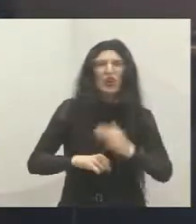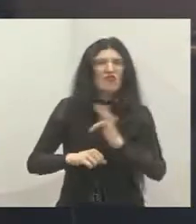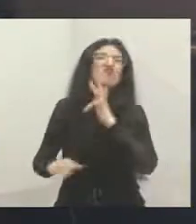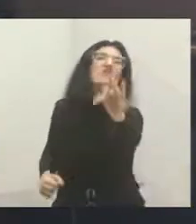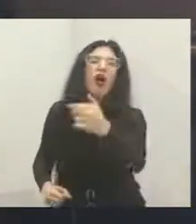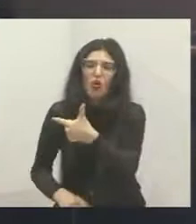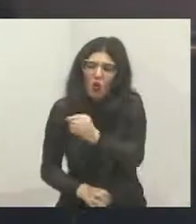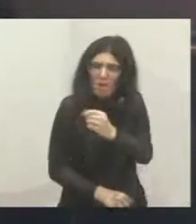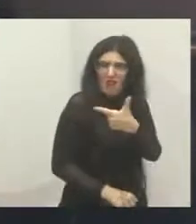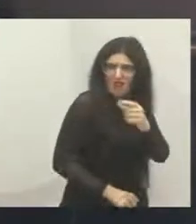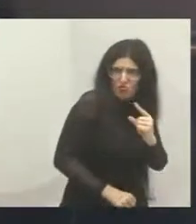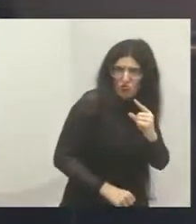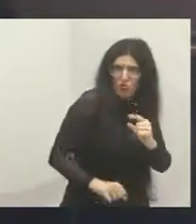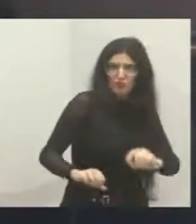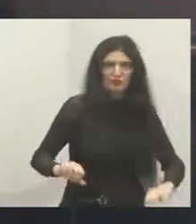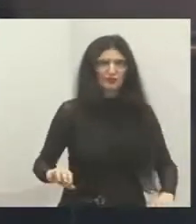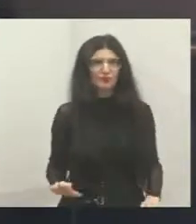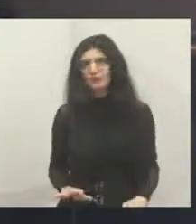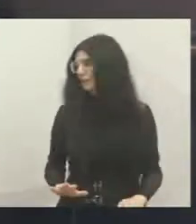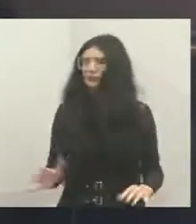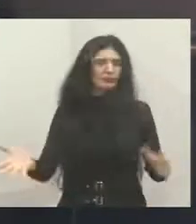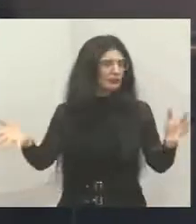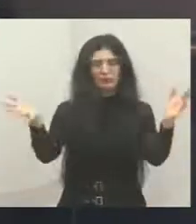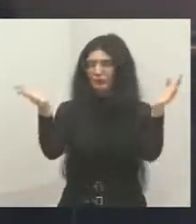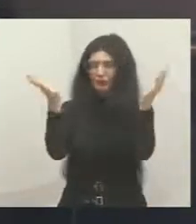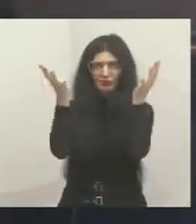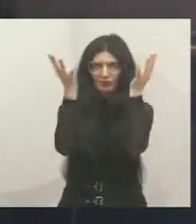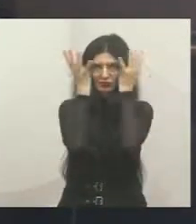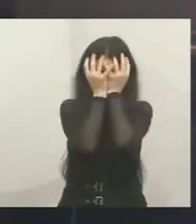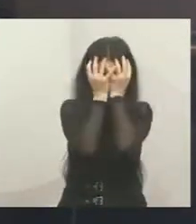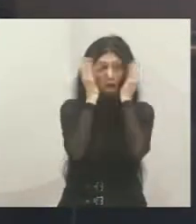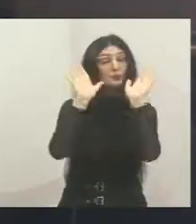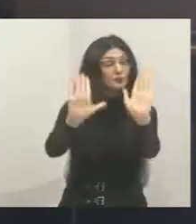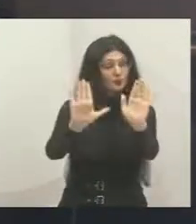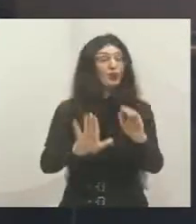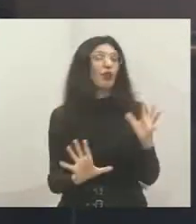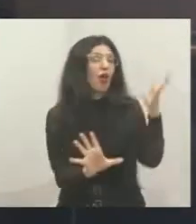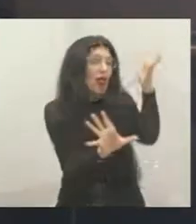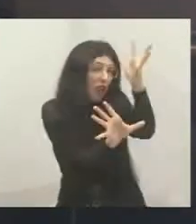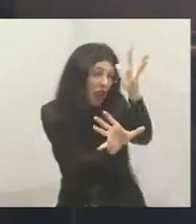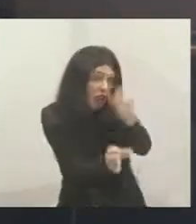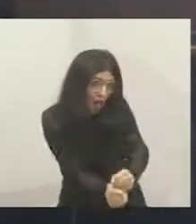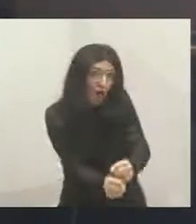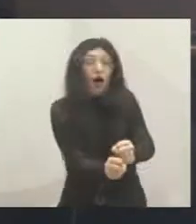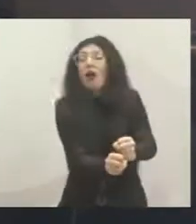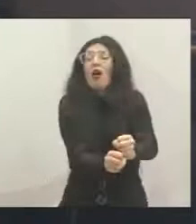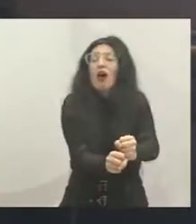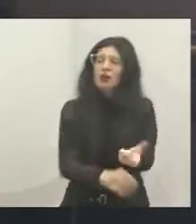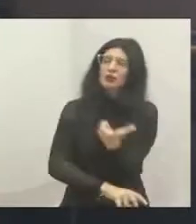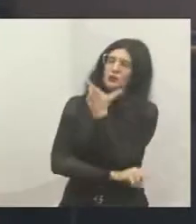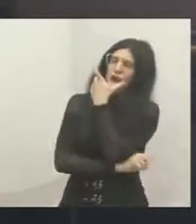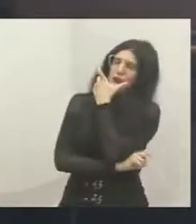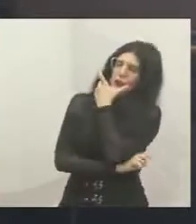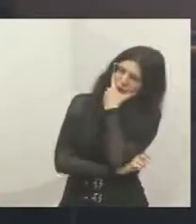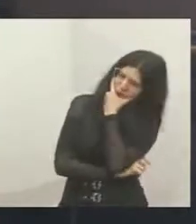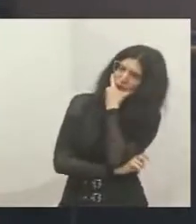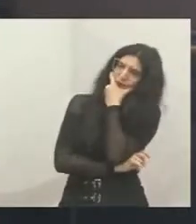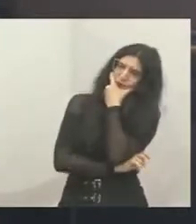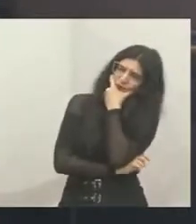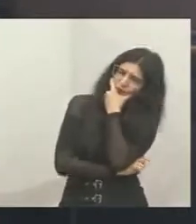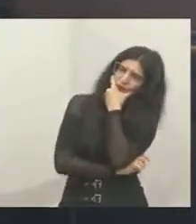Aí nós já andamos fazendo algumas contas, né, quanto que é esse pessoal